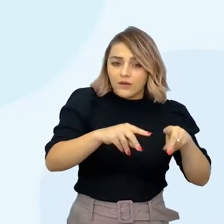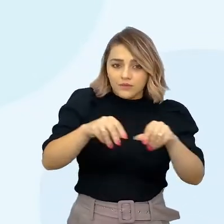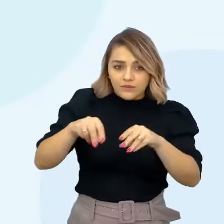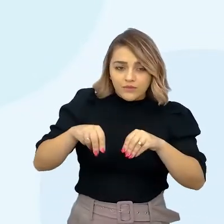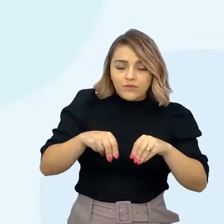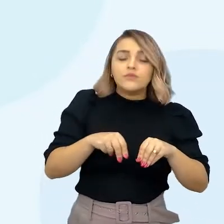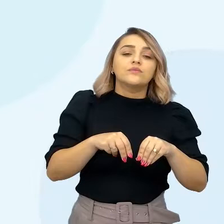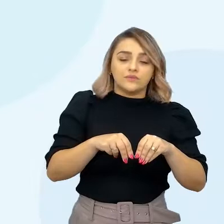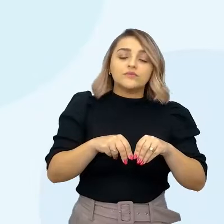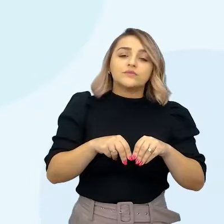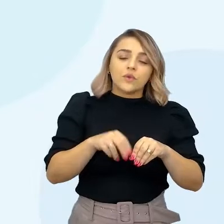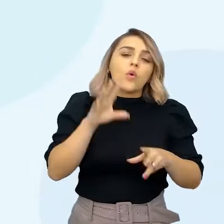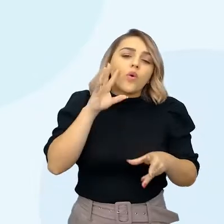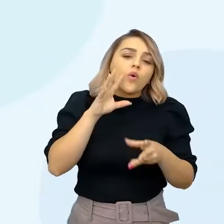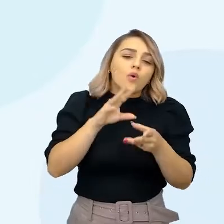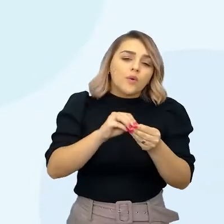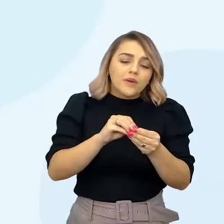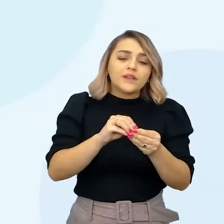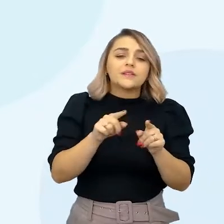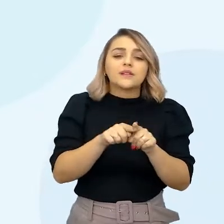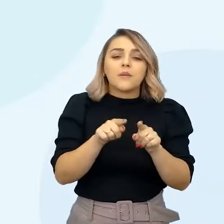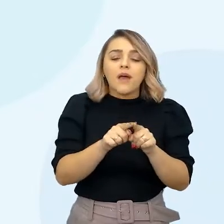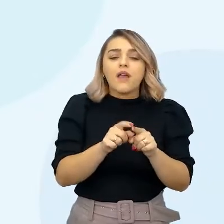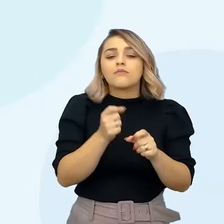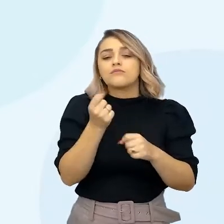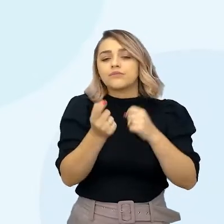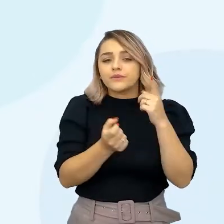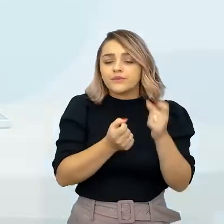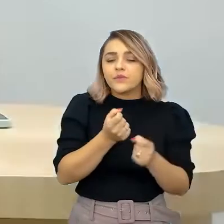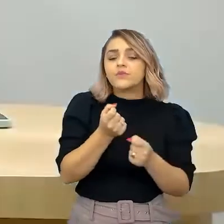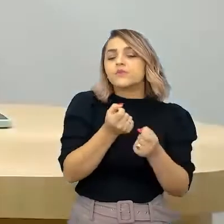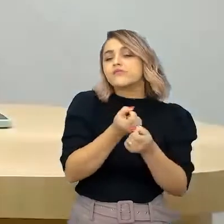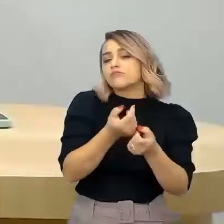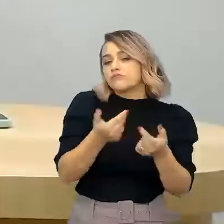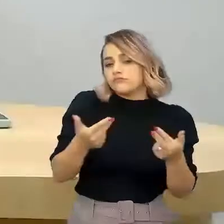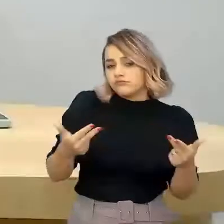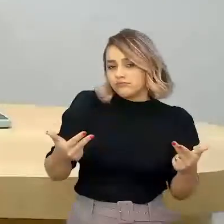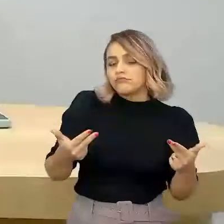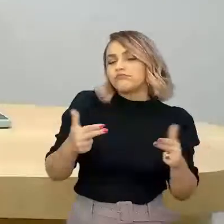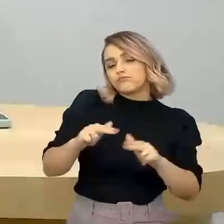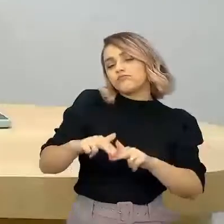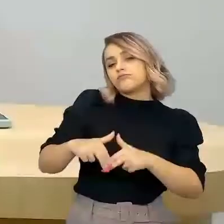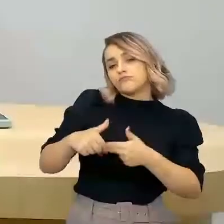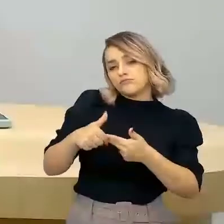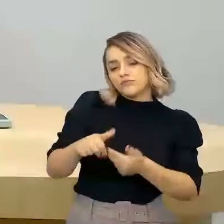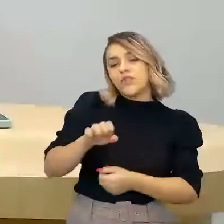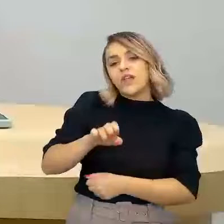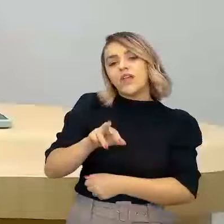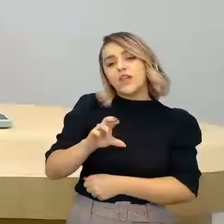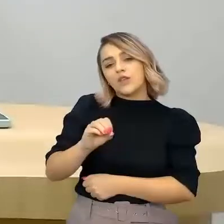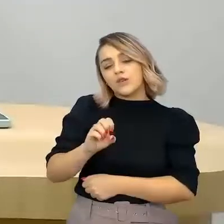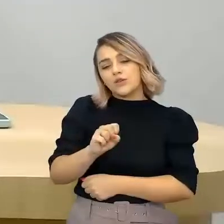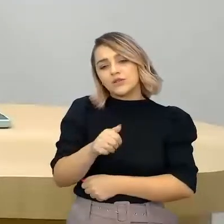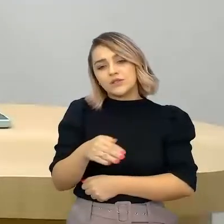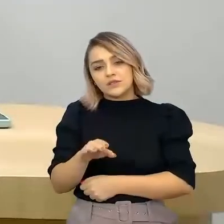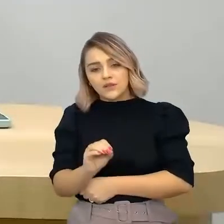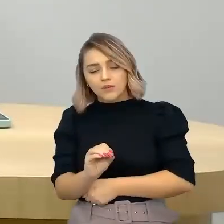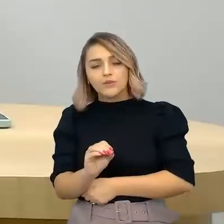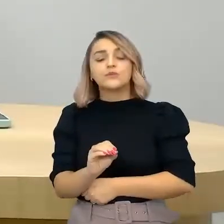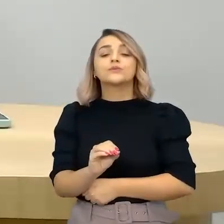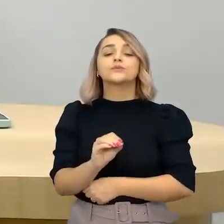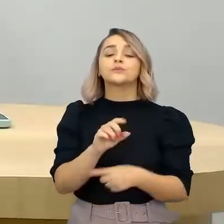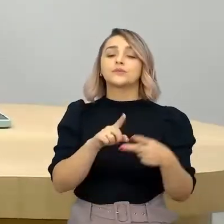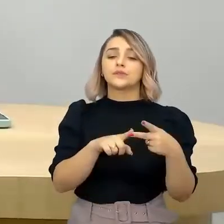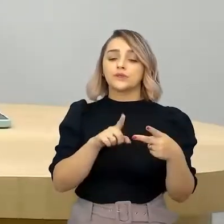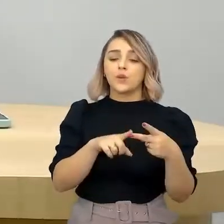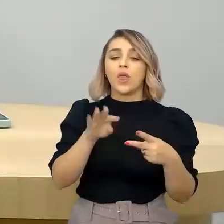do intemperismo e da erosão, tá certo? Então, toda essa relação aí da formação dos solos, né,